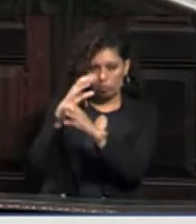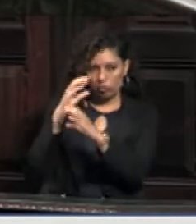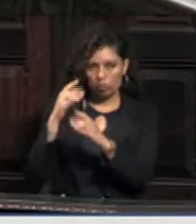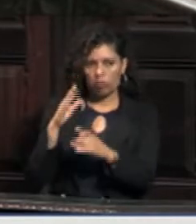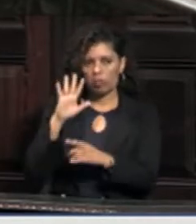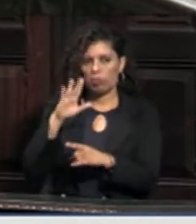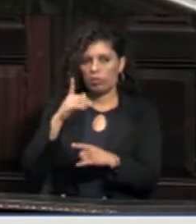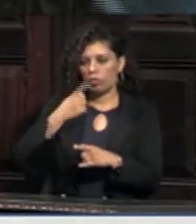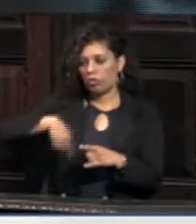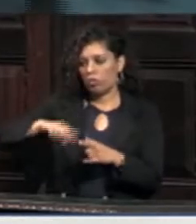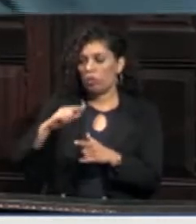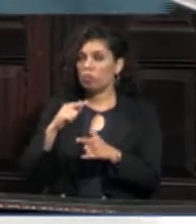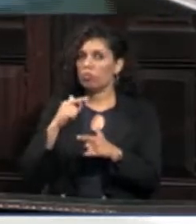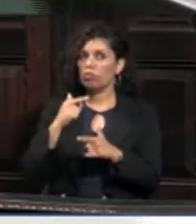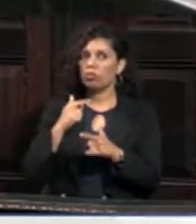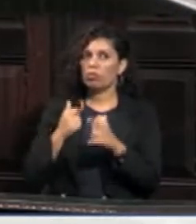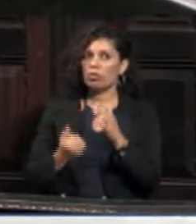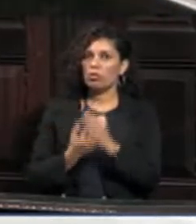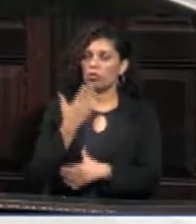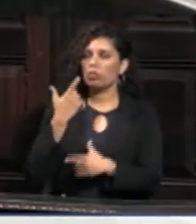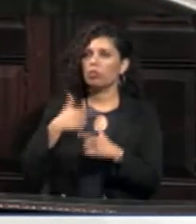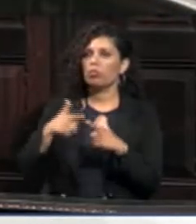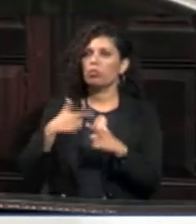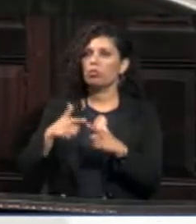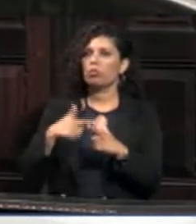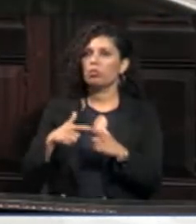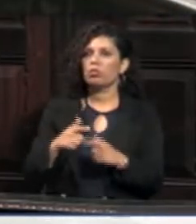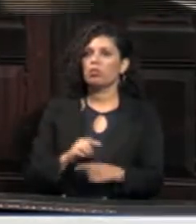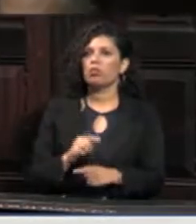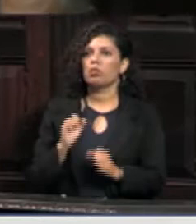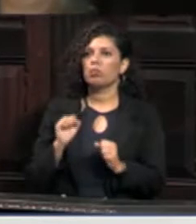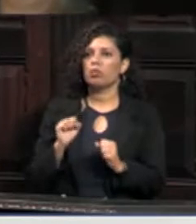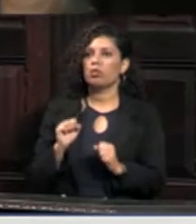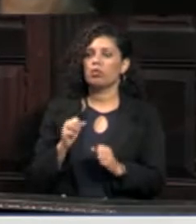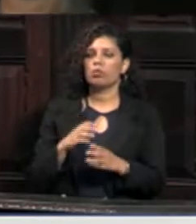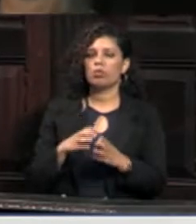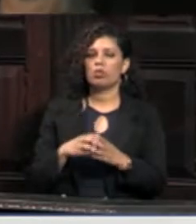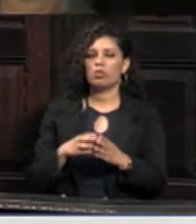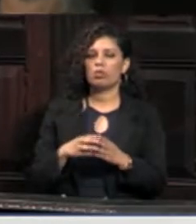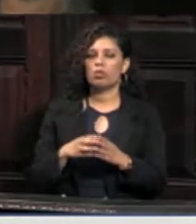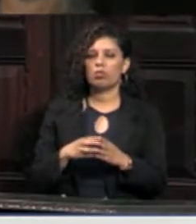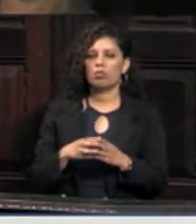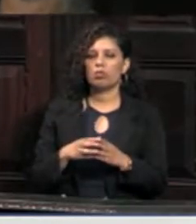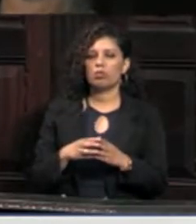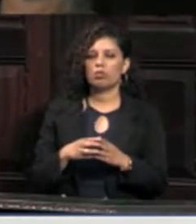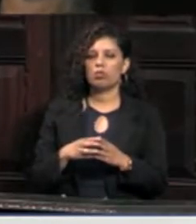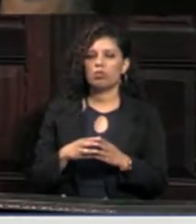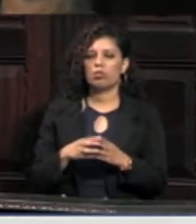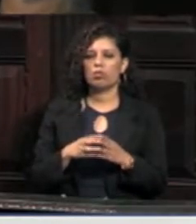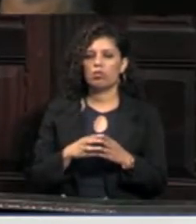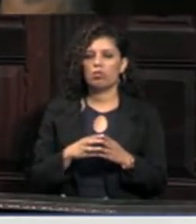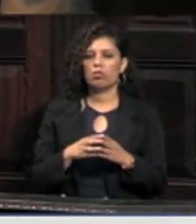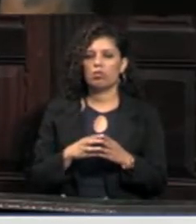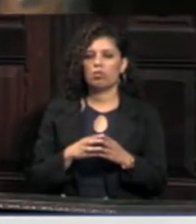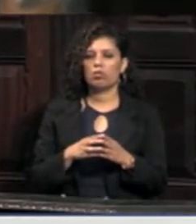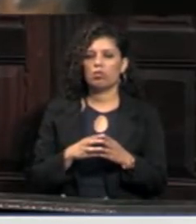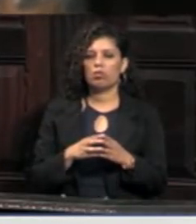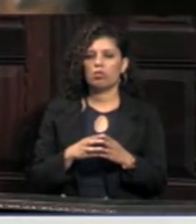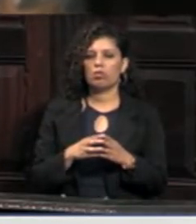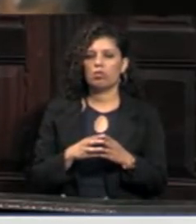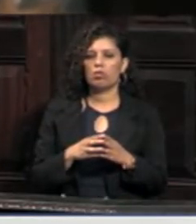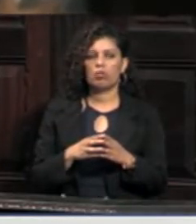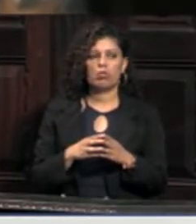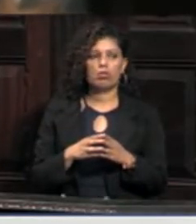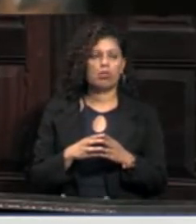um problema a mais entre a primeira e a segunda votação. Pela Comissão de... Divergência. Sou da Comissão de Saúde